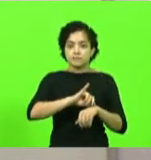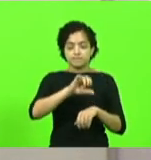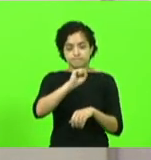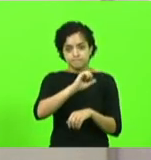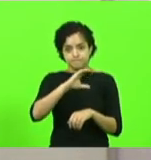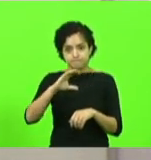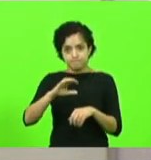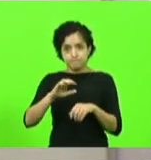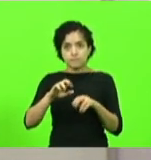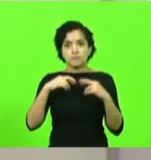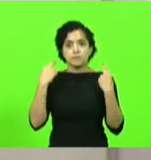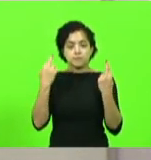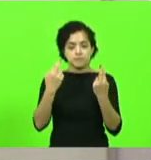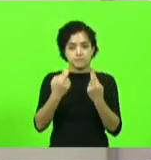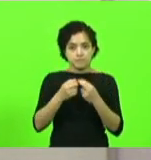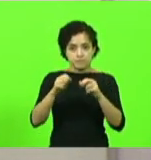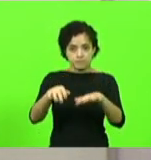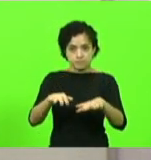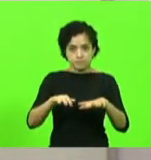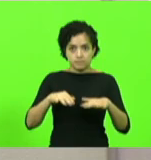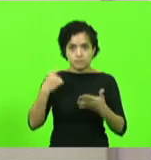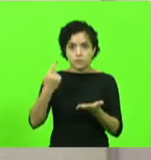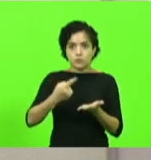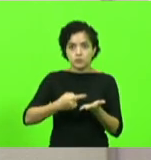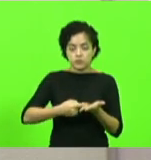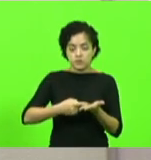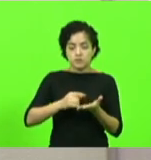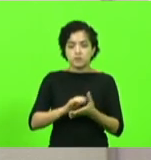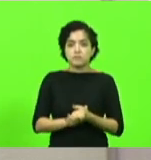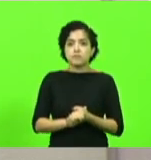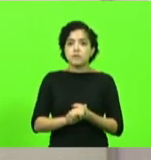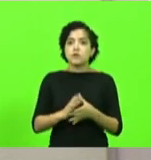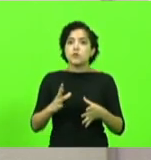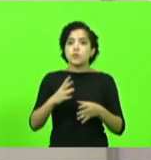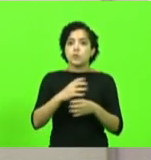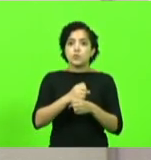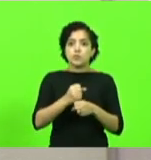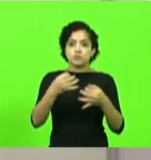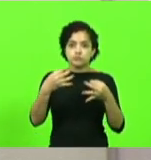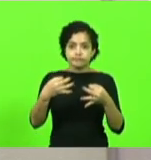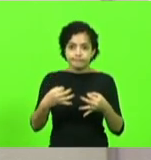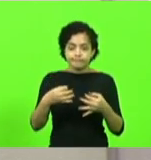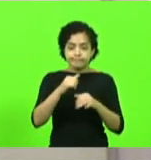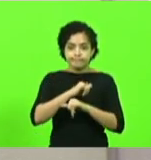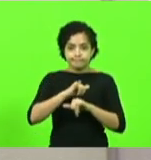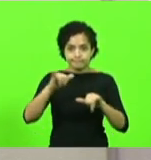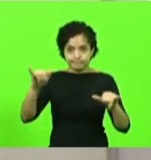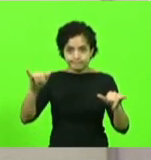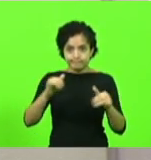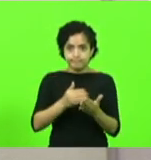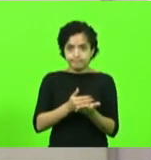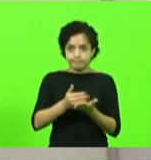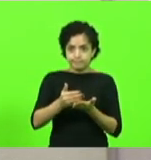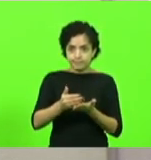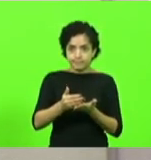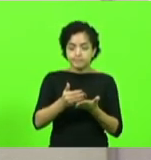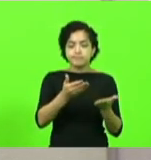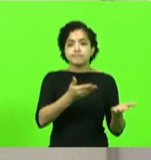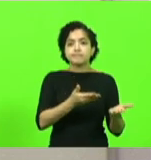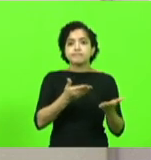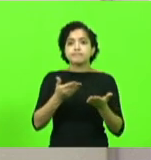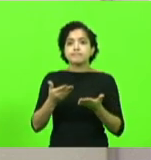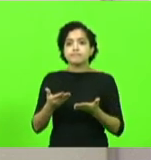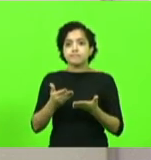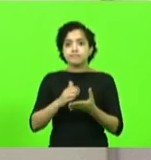Estado de Santa Catarina, reuniu-se a Assembleia Legislativa em sessão ordinária. Havendo o colo regimental, o senhor presidente declarou abertos os trabalhos e deu a ata da